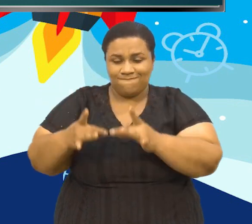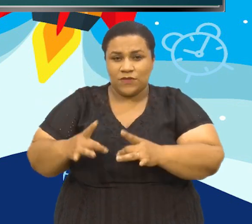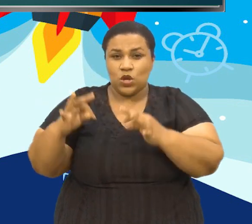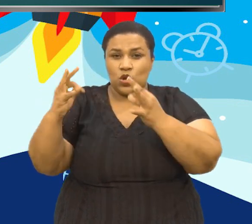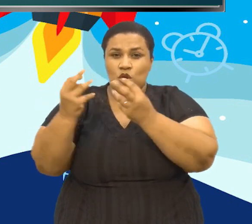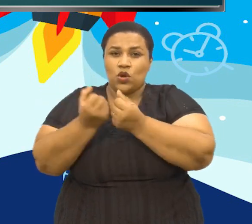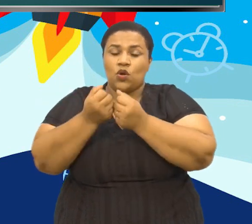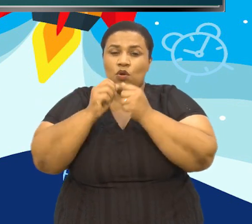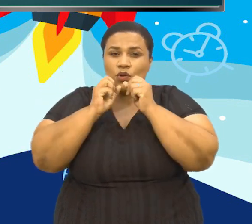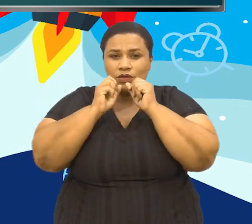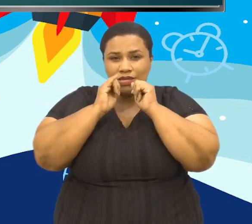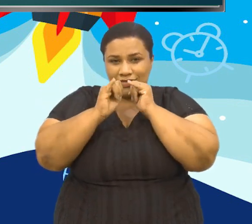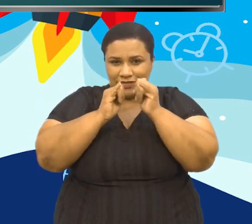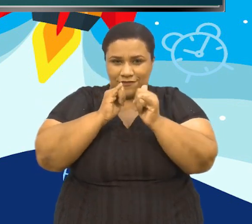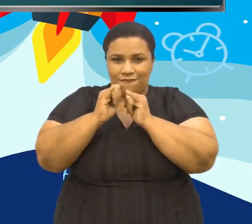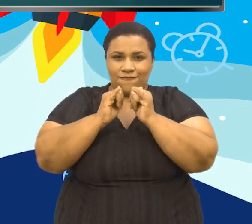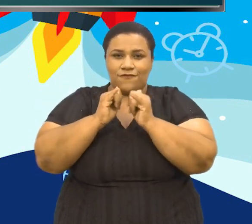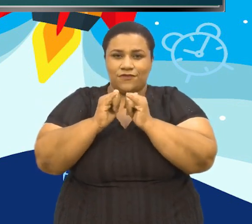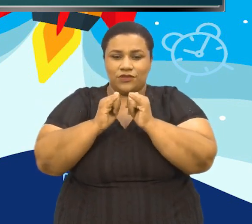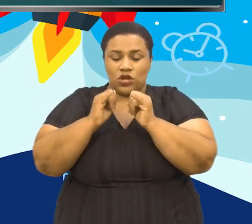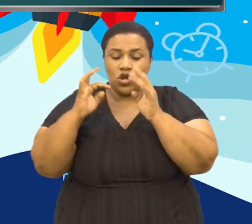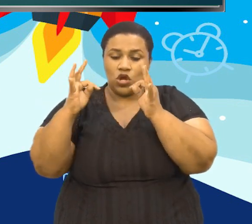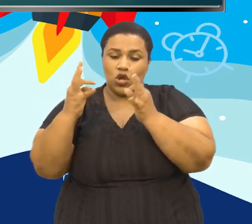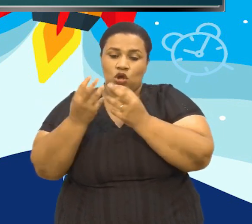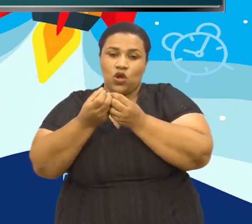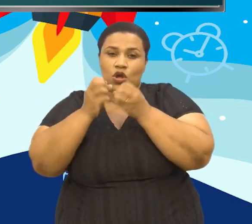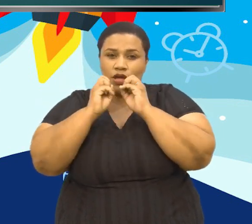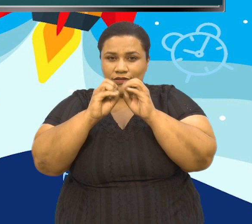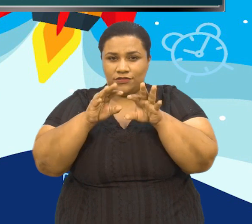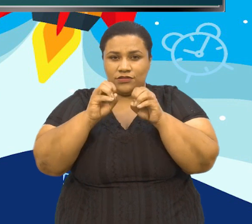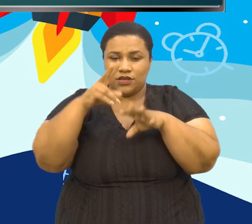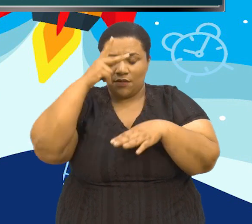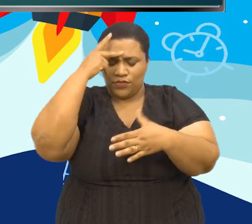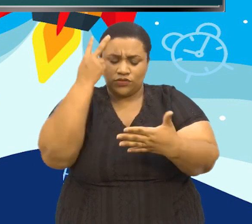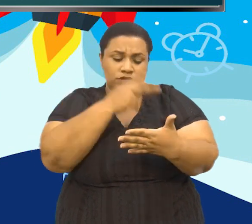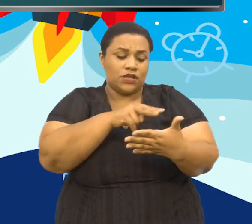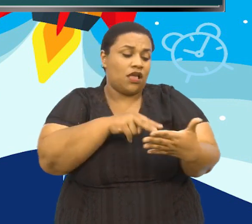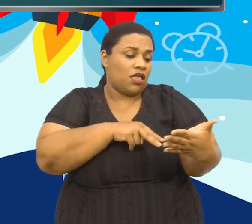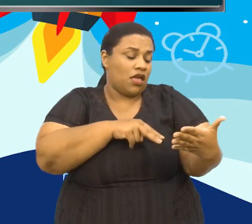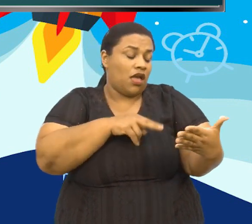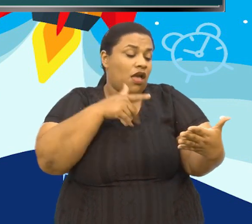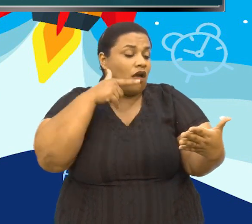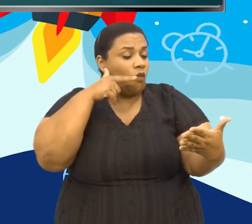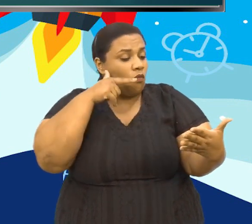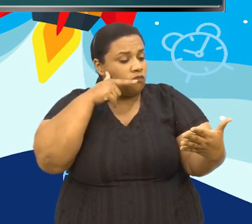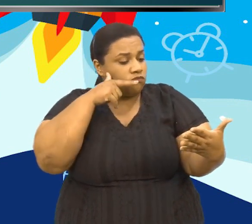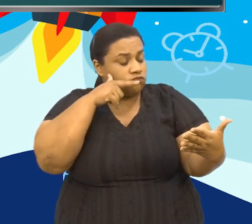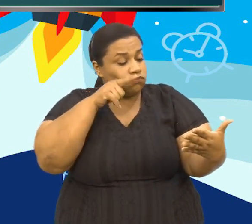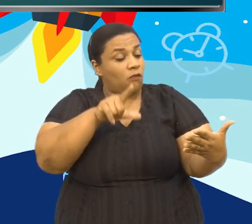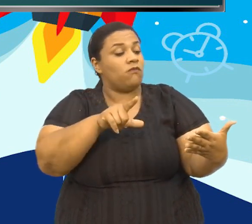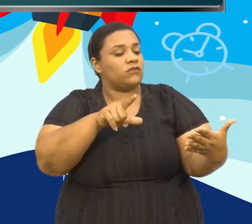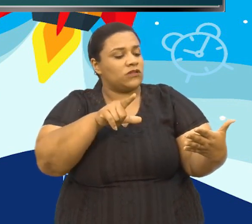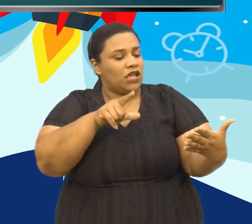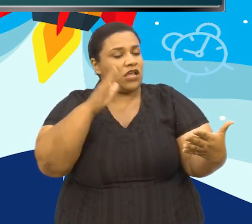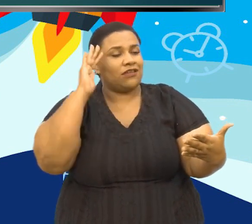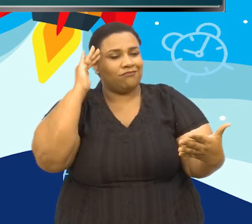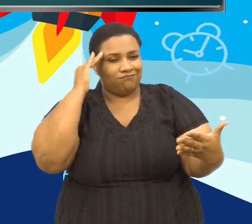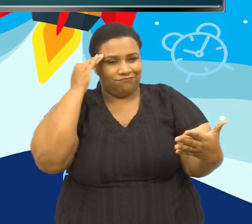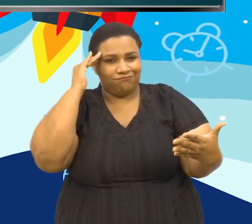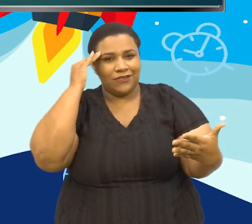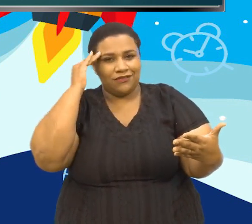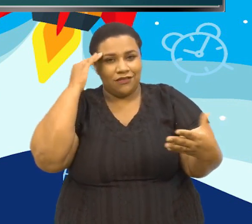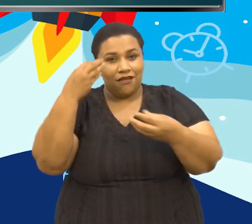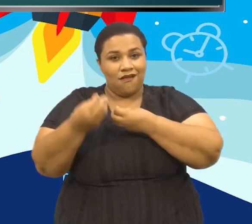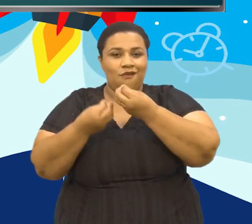detalhar todas as informações, a dar todas as instruções, o leitor ele consegue, ao final da sua